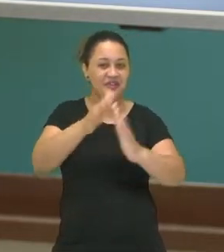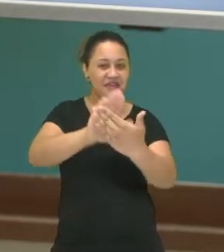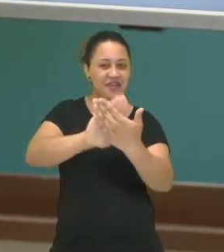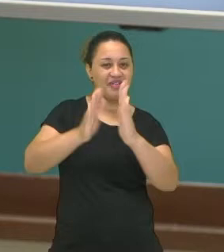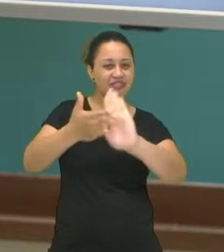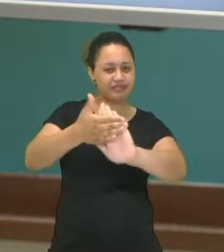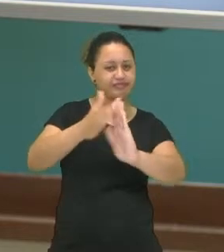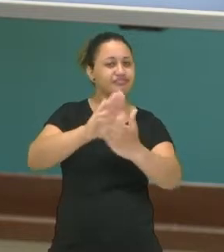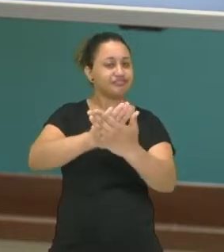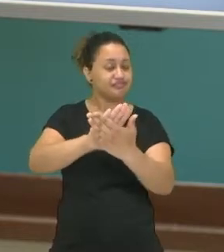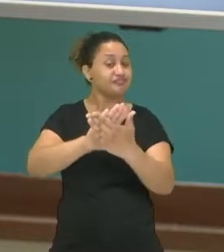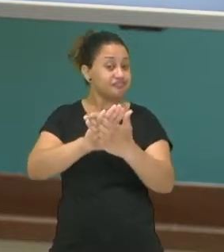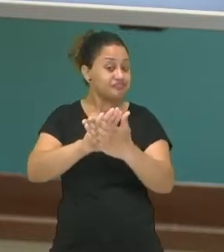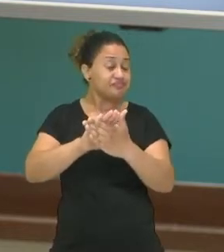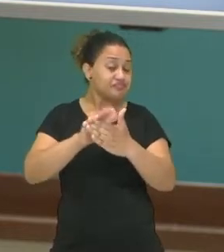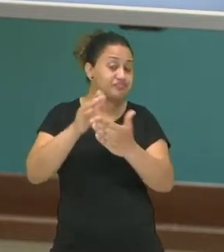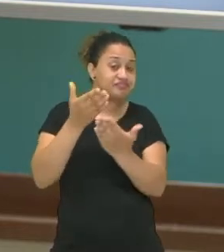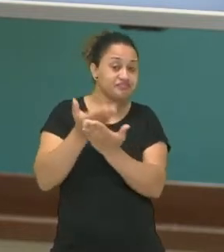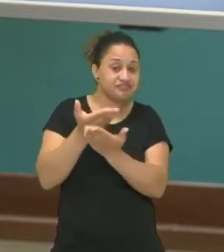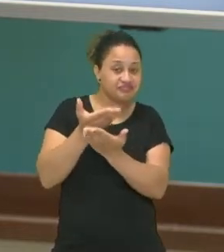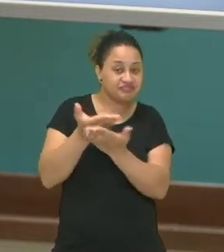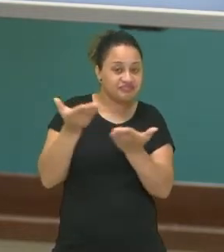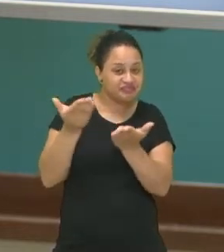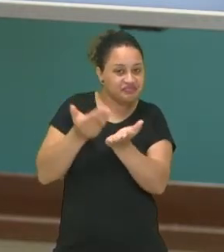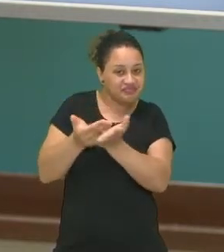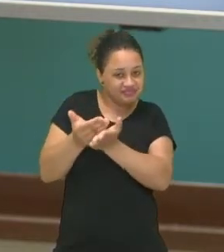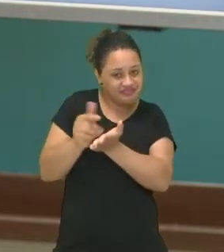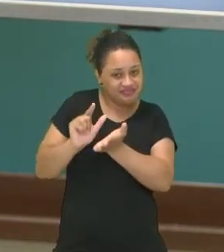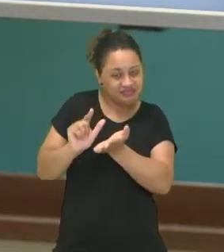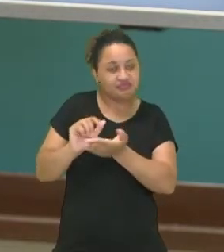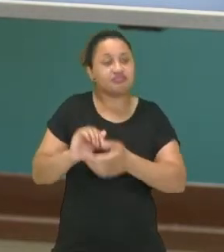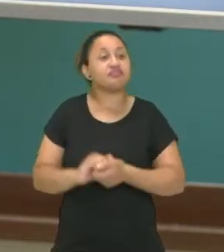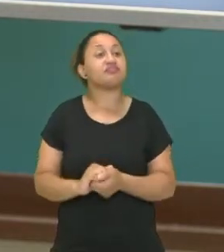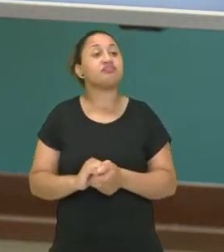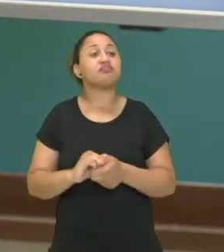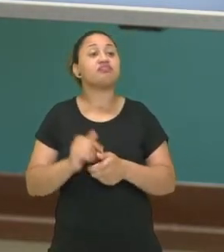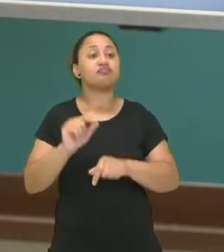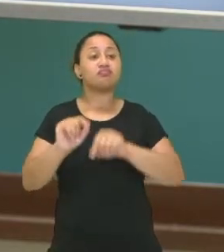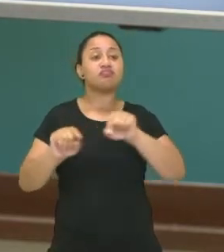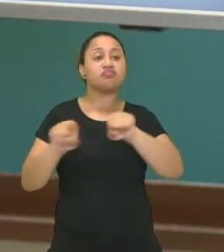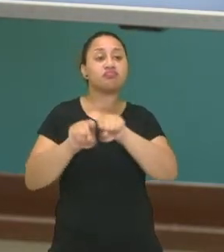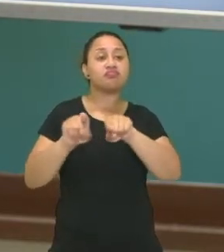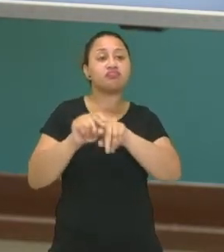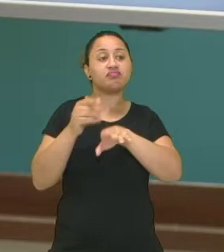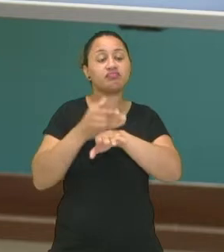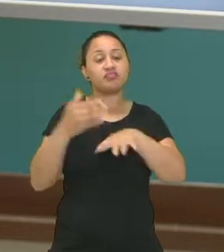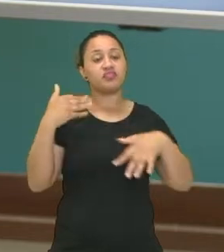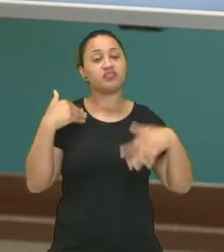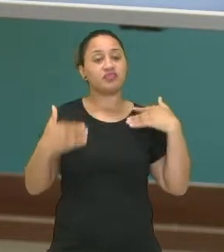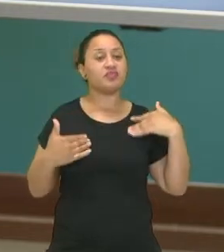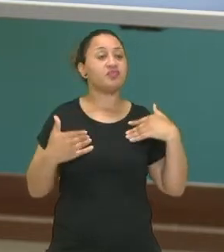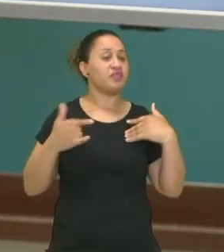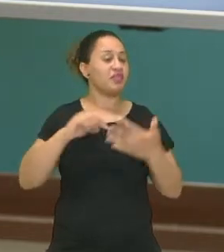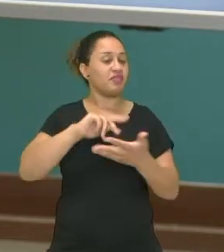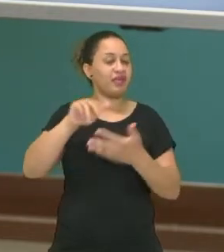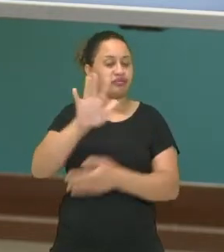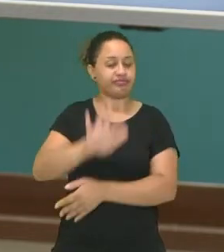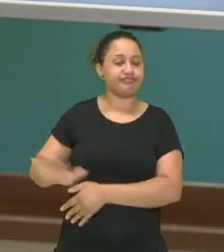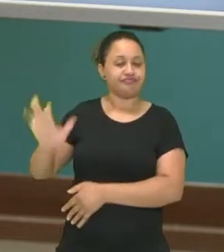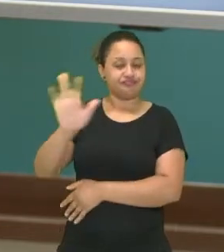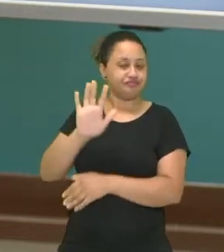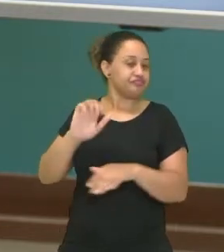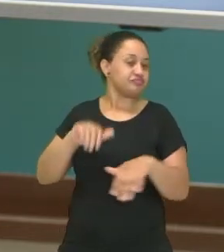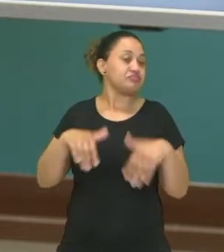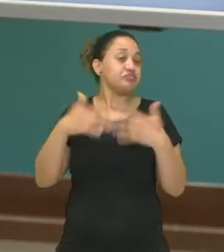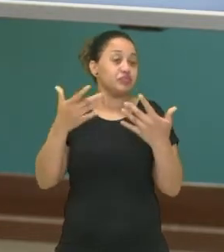o alongamento de condicionamento físico e geral. Então,